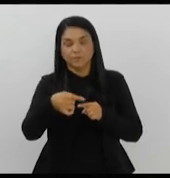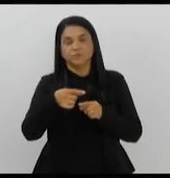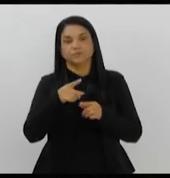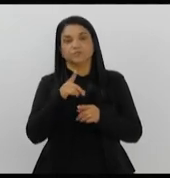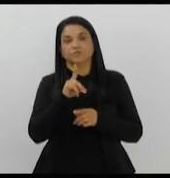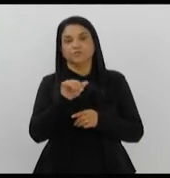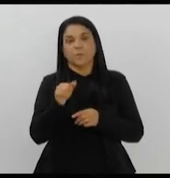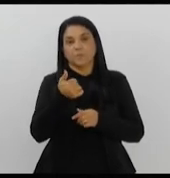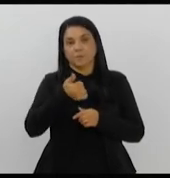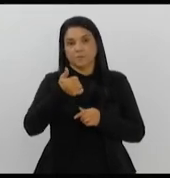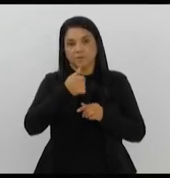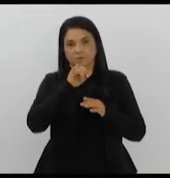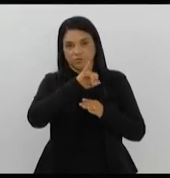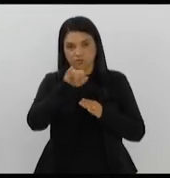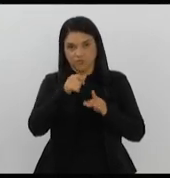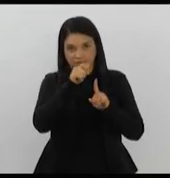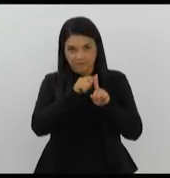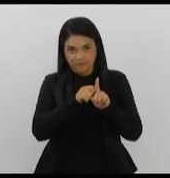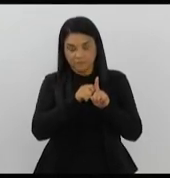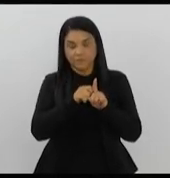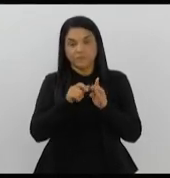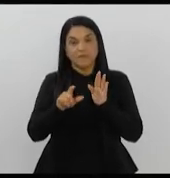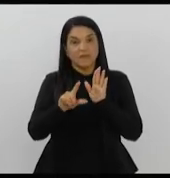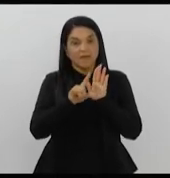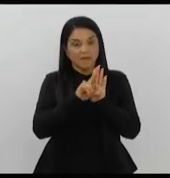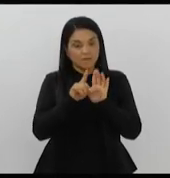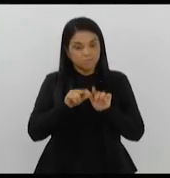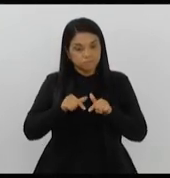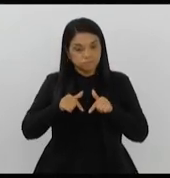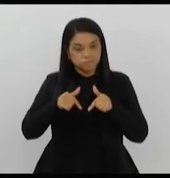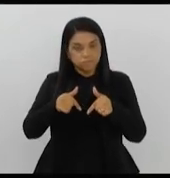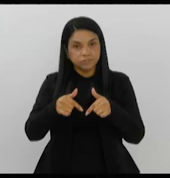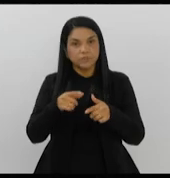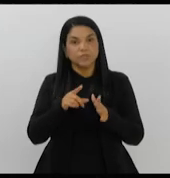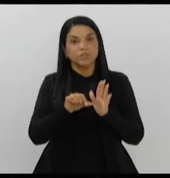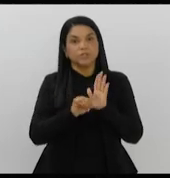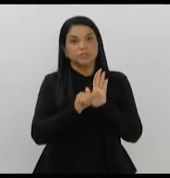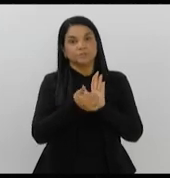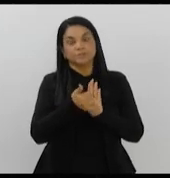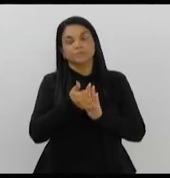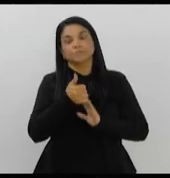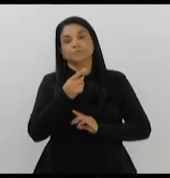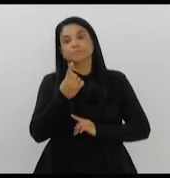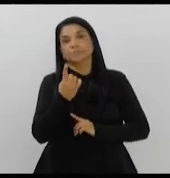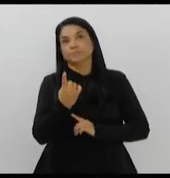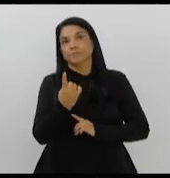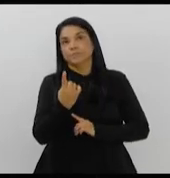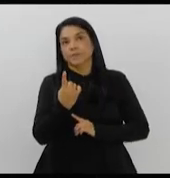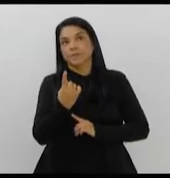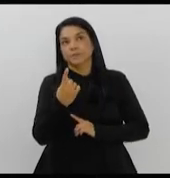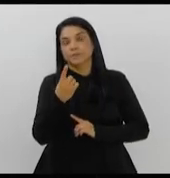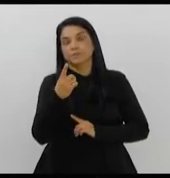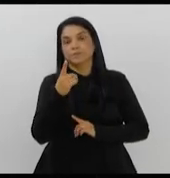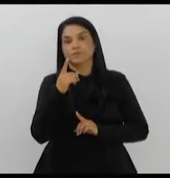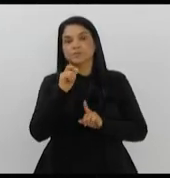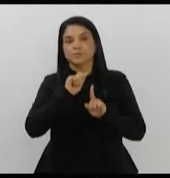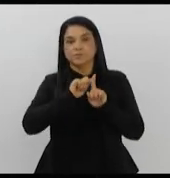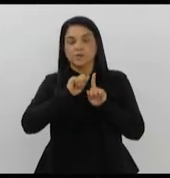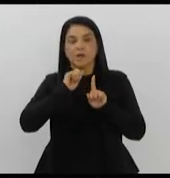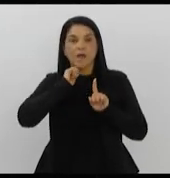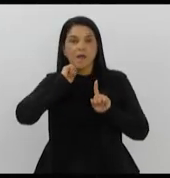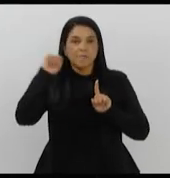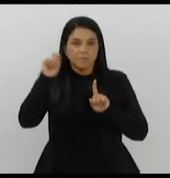janeiro. Então, a lei entrou em vigor em 1º de abril de